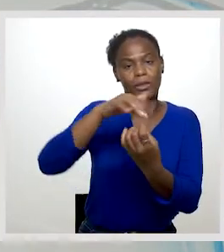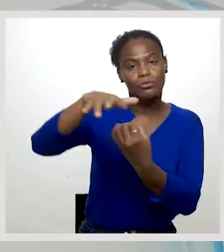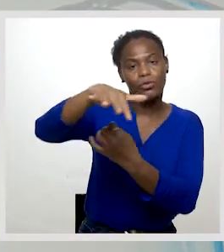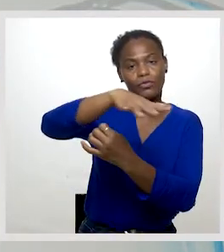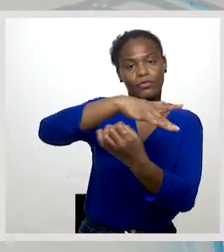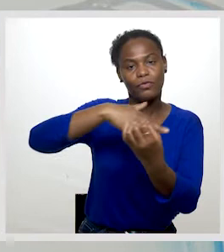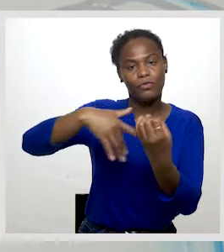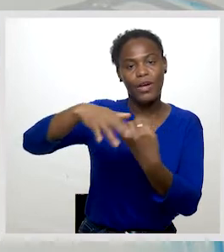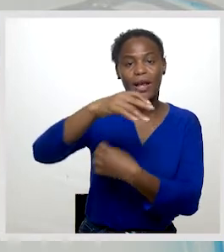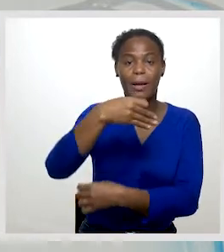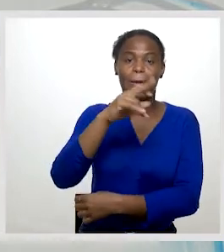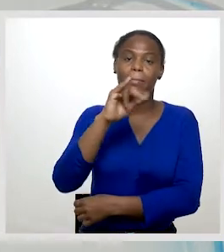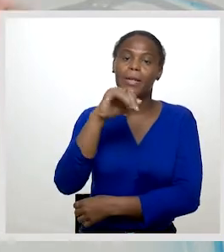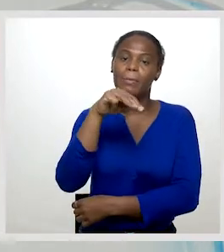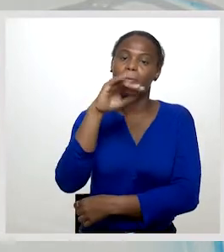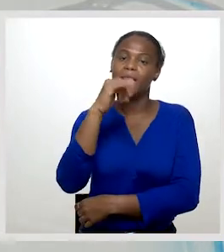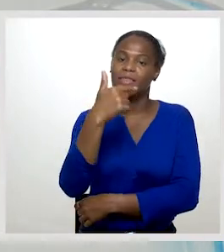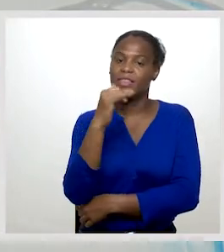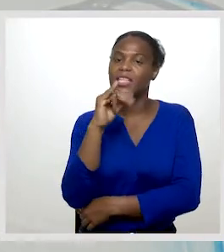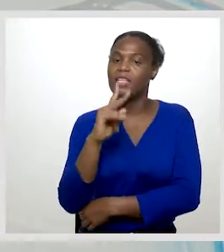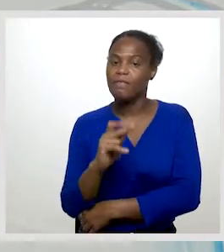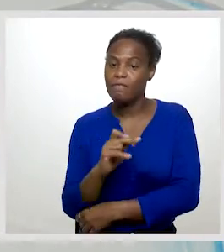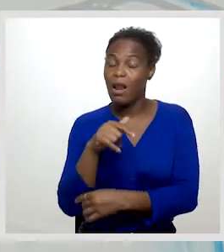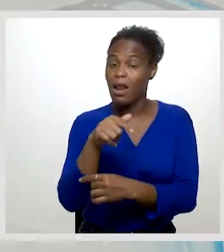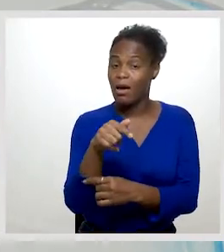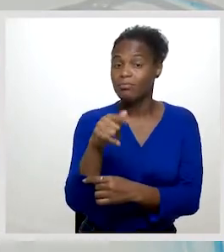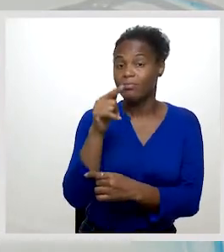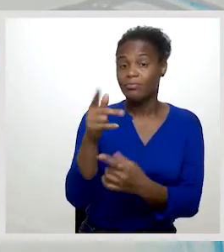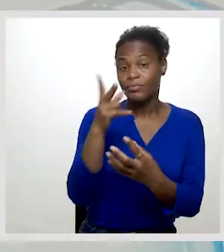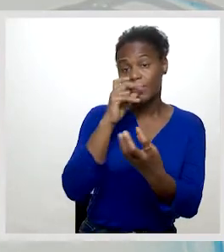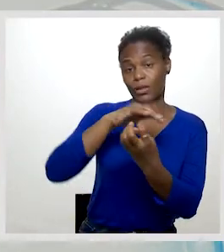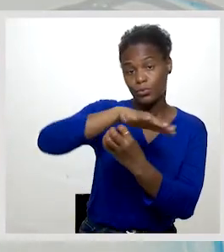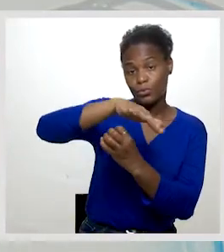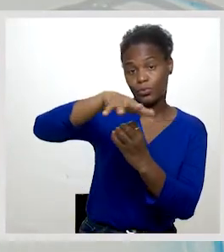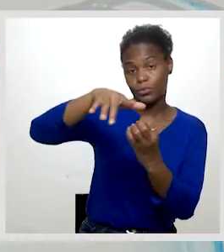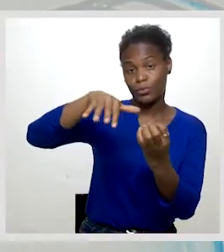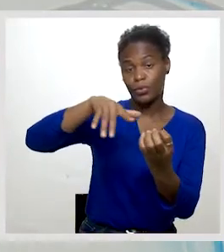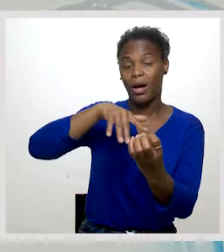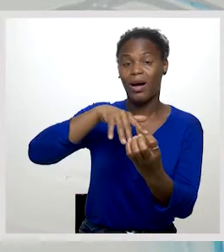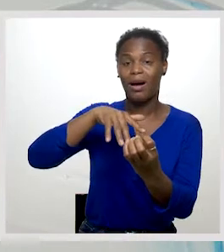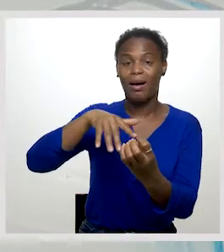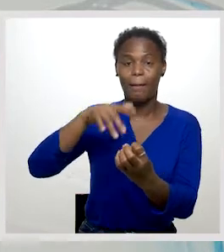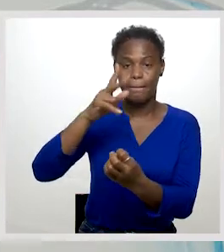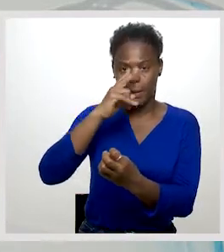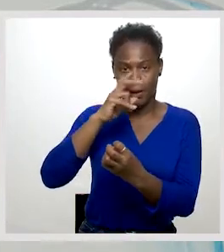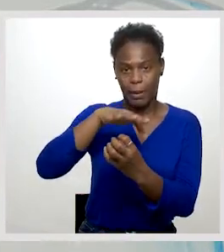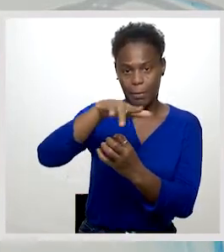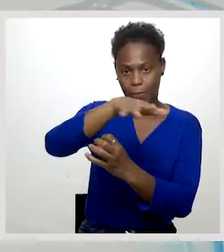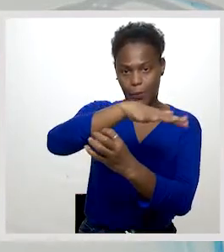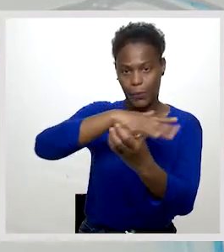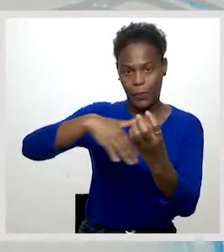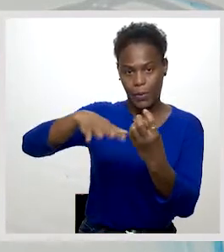atmosfera primitiva ou redutora. E essa atmosfera primitiva ou redutora